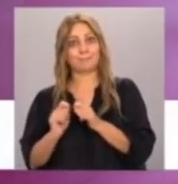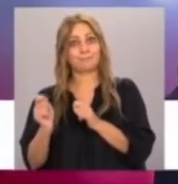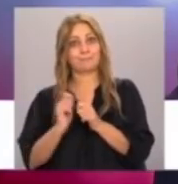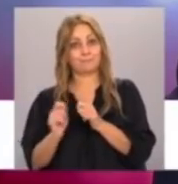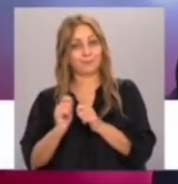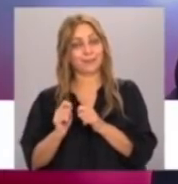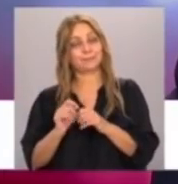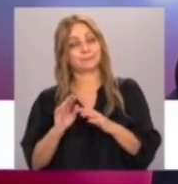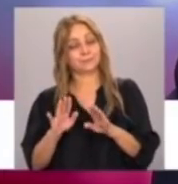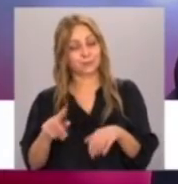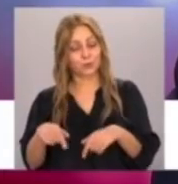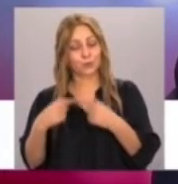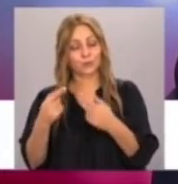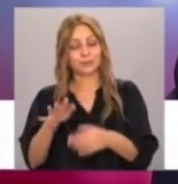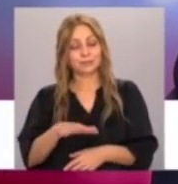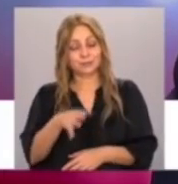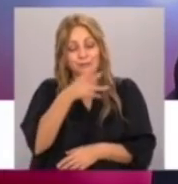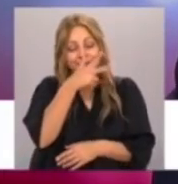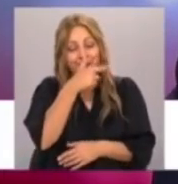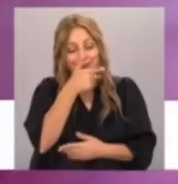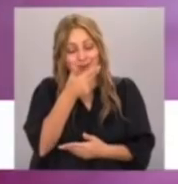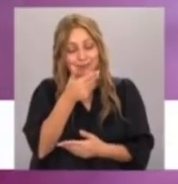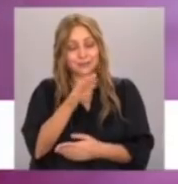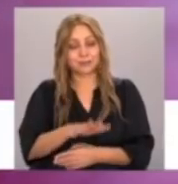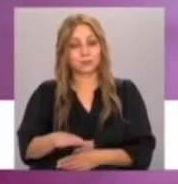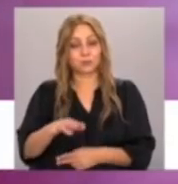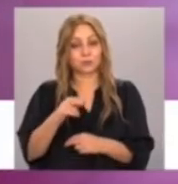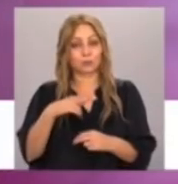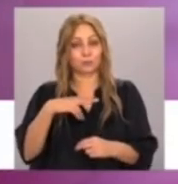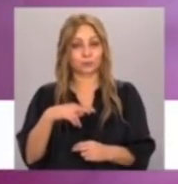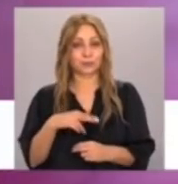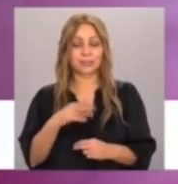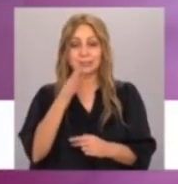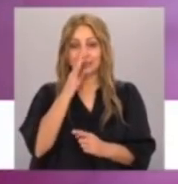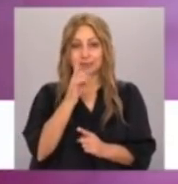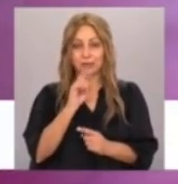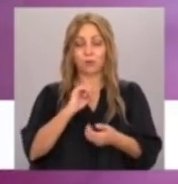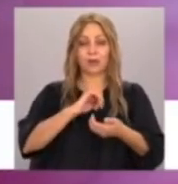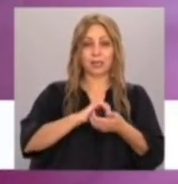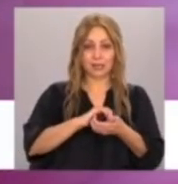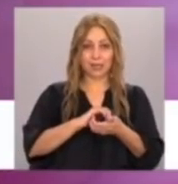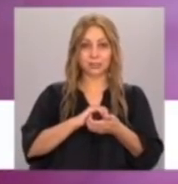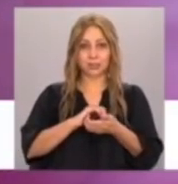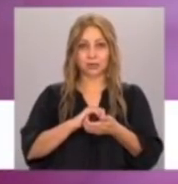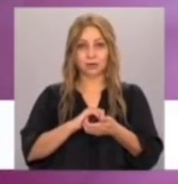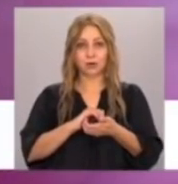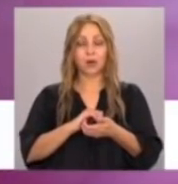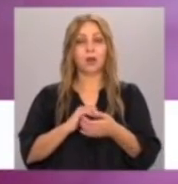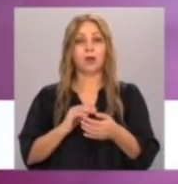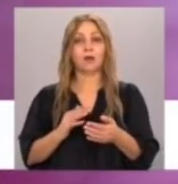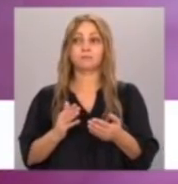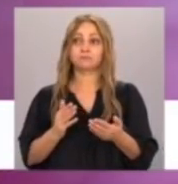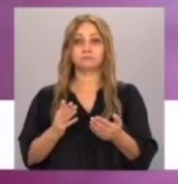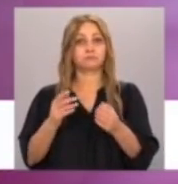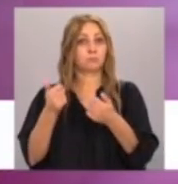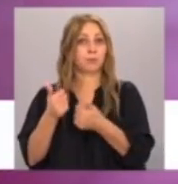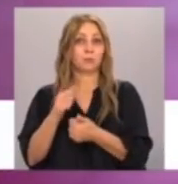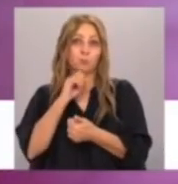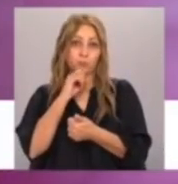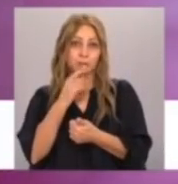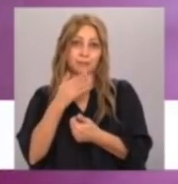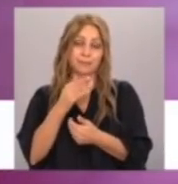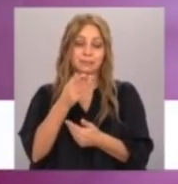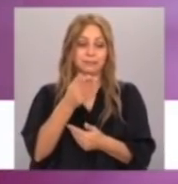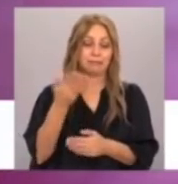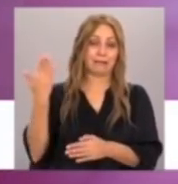e tem a ver com outras cenas muito tristes da será financeiro portuguesa se não fosse isso da caixa saldo eu tinha feito a cooperação querer porque se